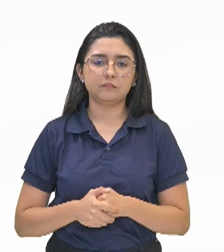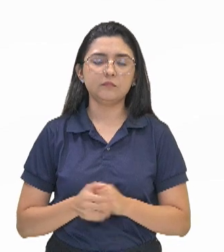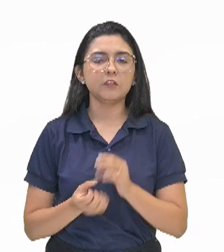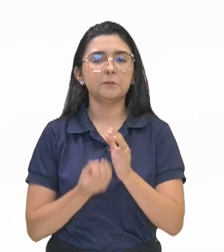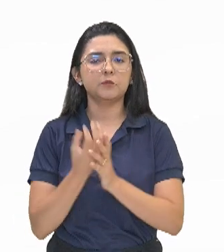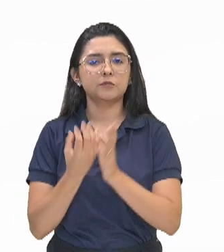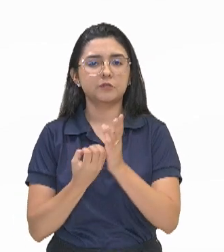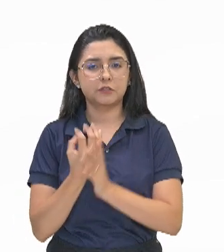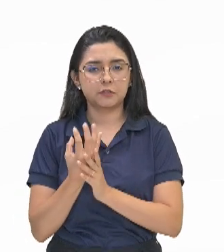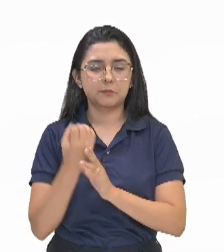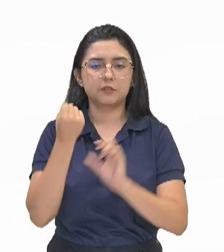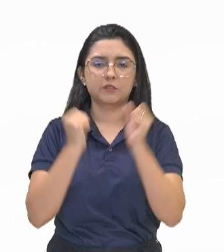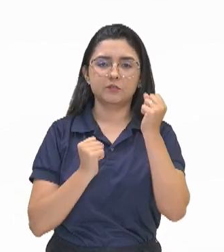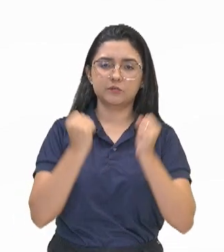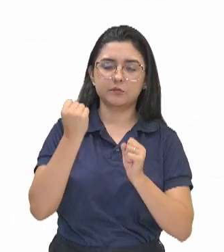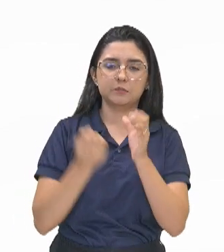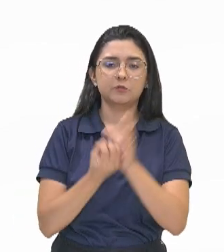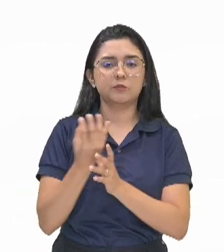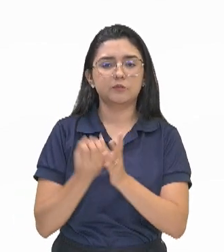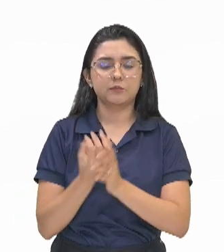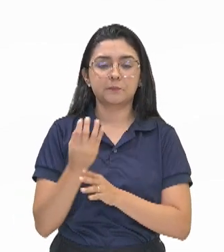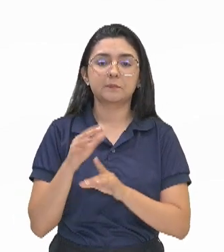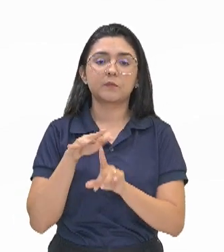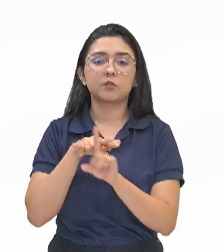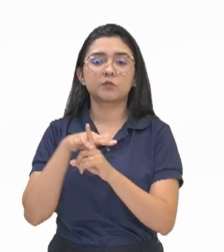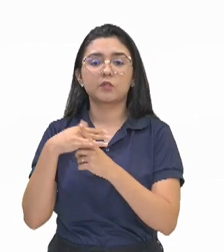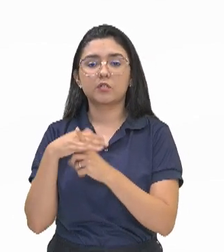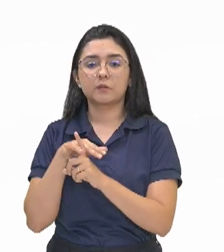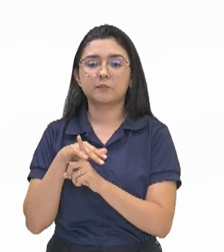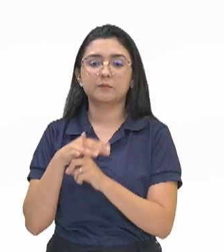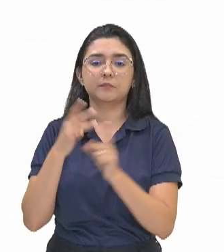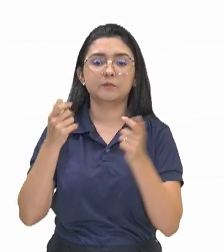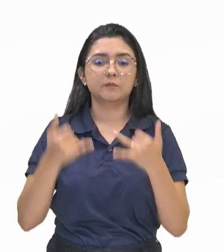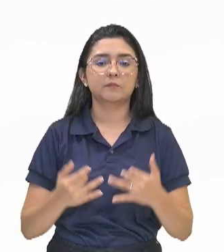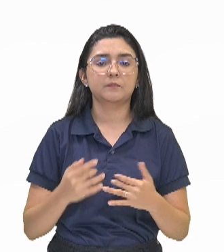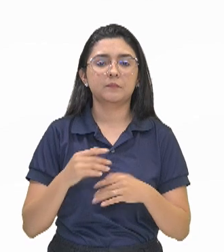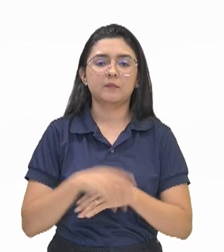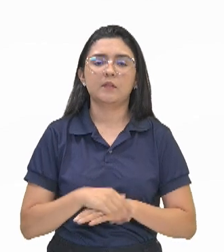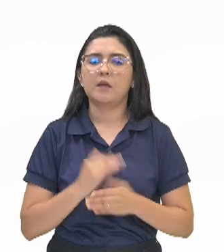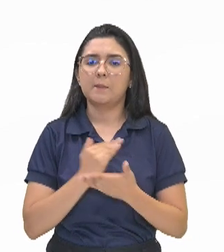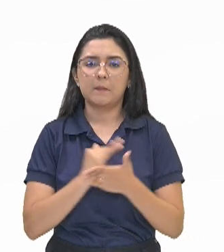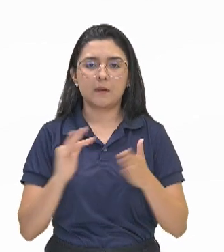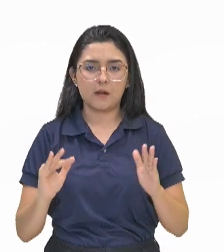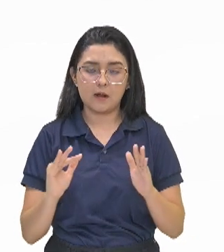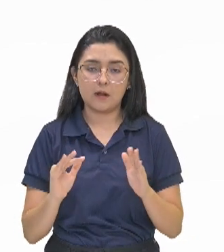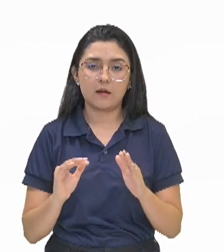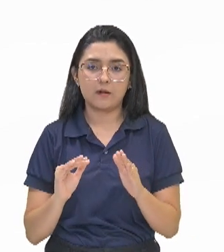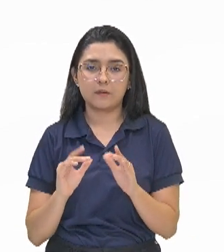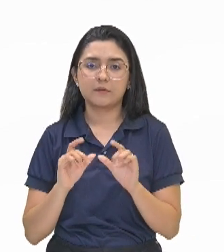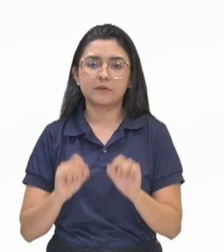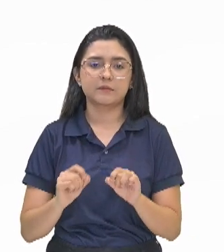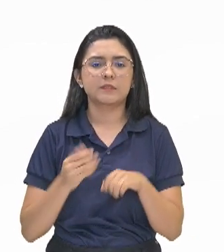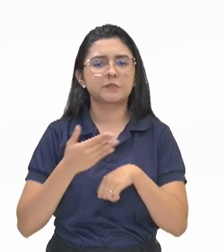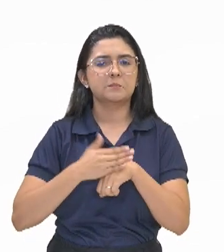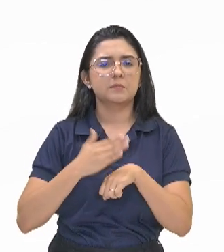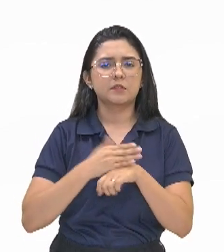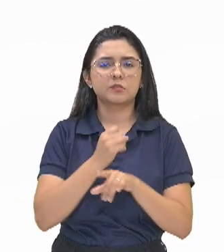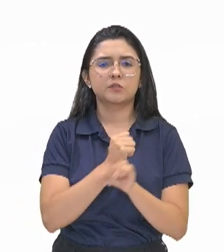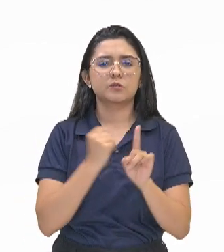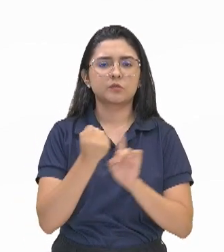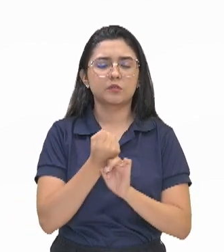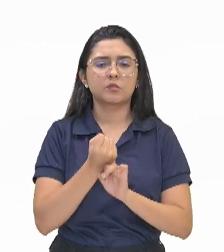indústrias. O socialismo vai dizer que nós temos que abolir essas classes sociais para que todos